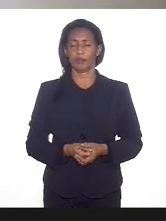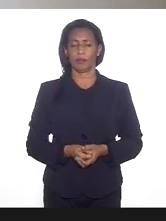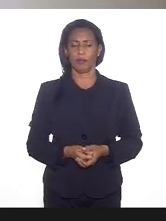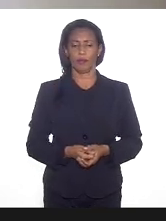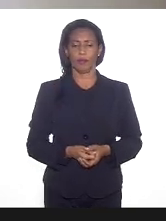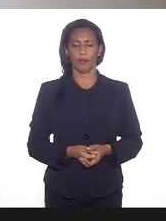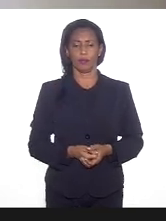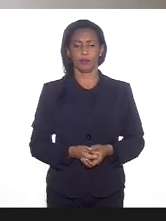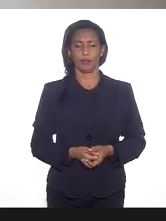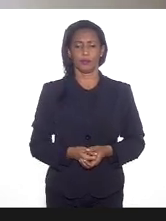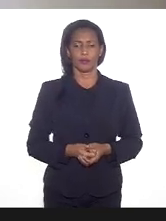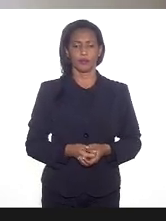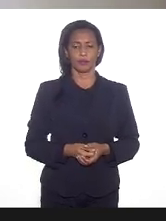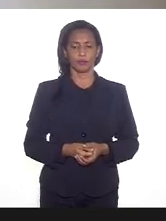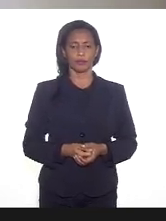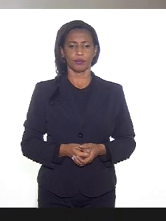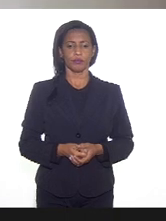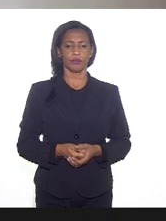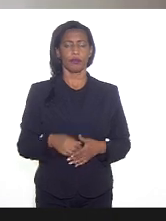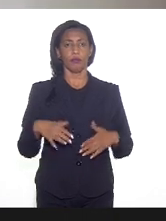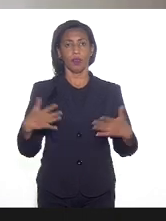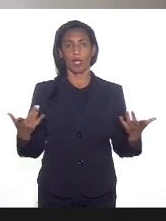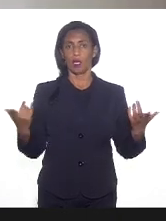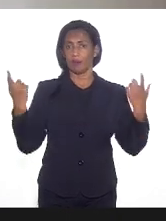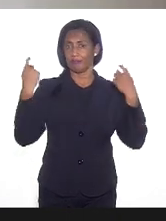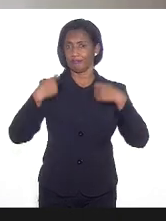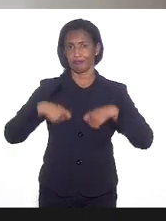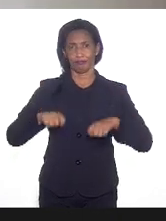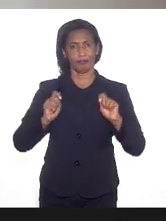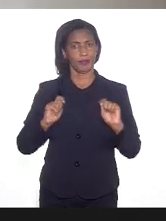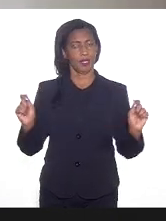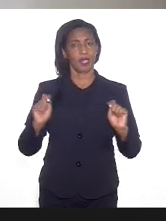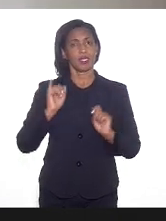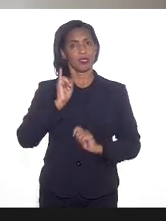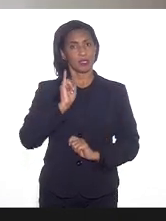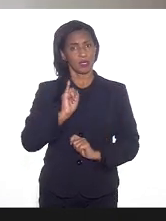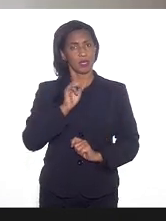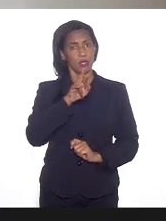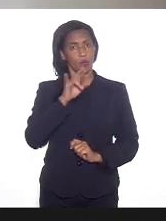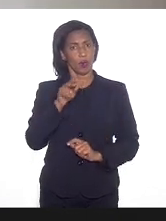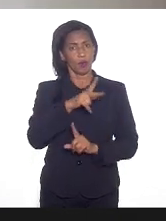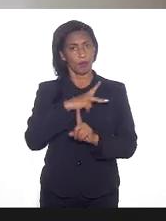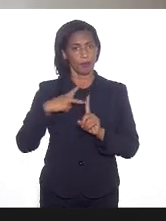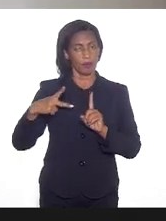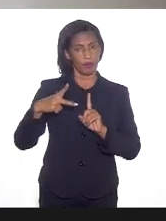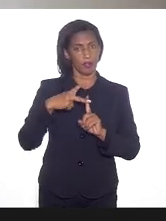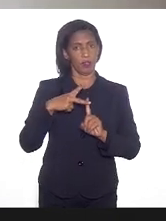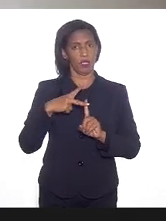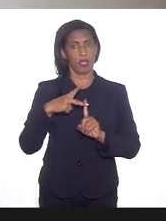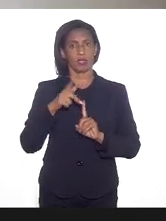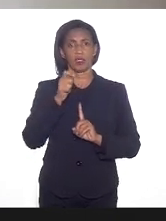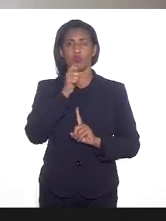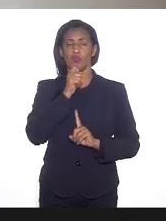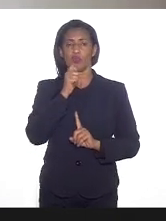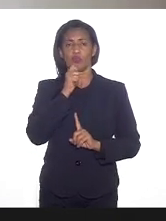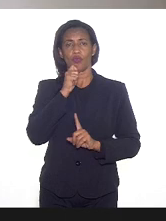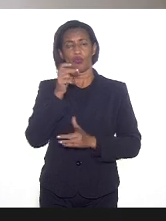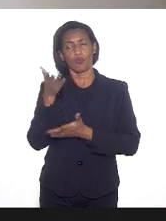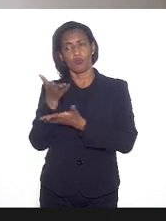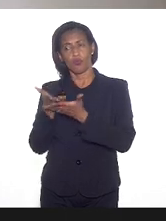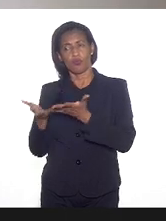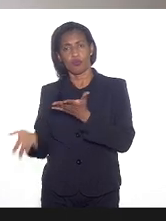que seria desnecessária se o Rio Previdência não tivesse passado por um processo de desfinanciamento